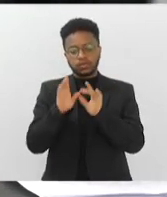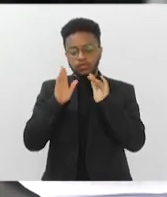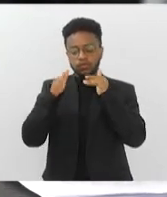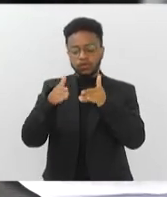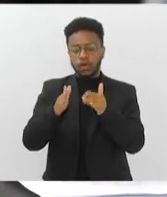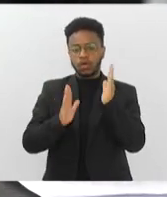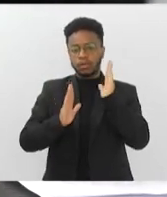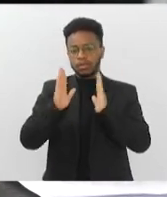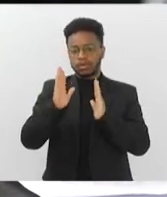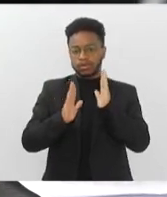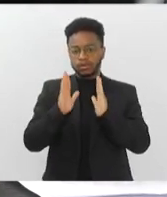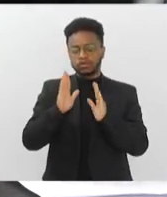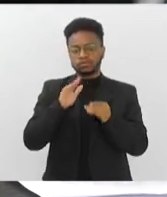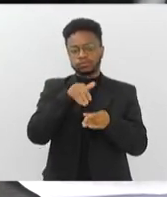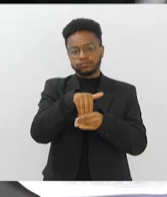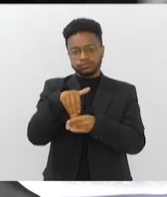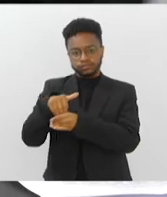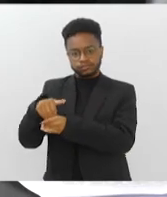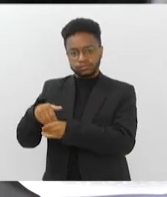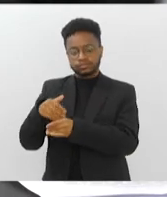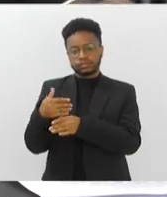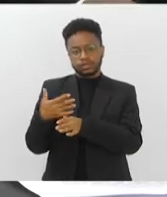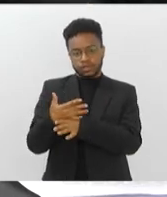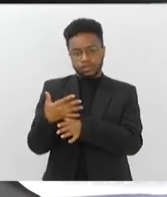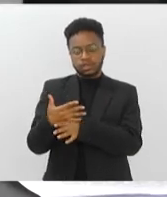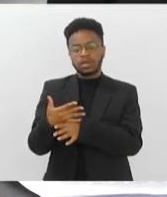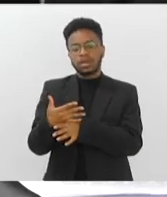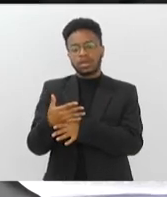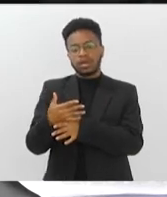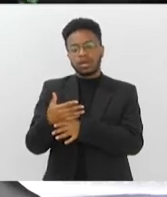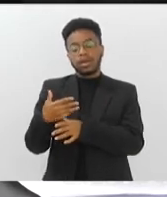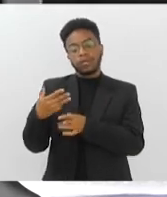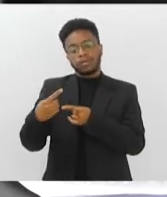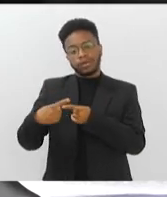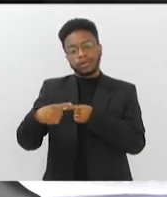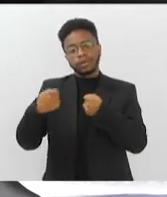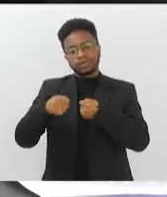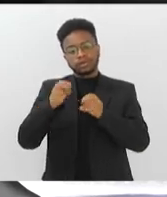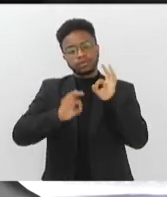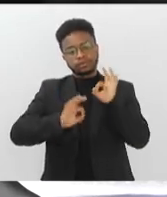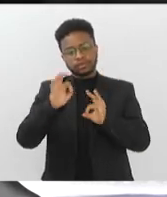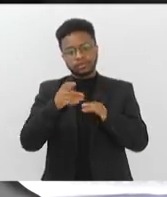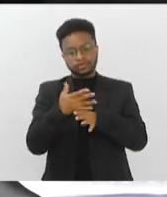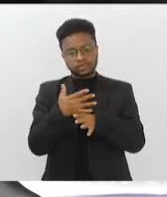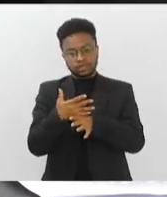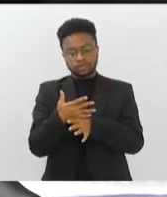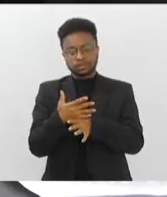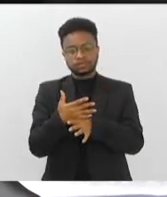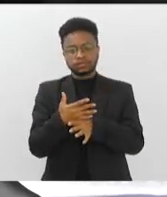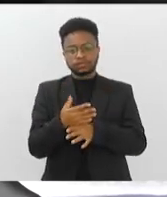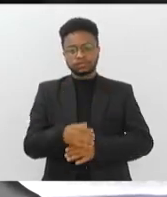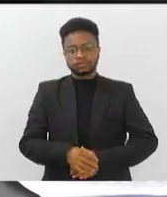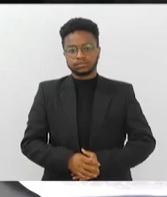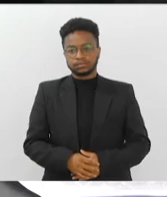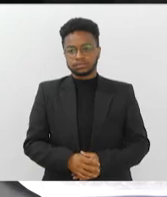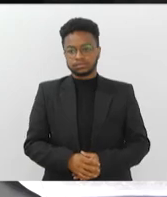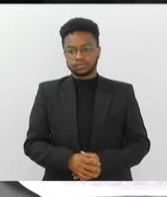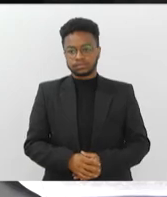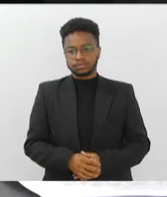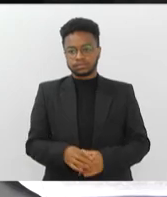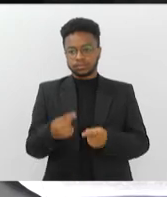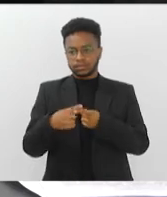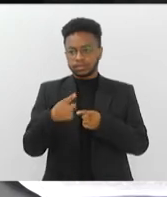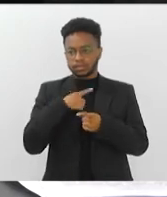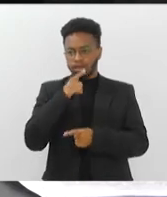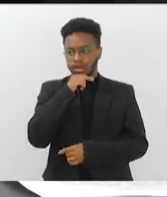municipais. Verdade. Preparar as cidades para as mudanças climáticas. É claro que só o telhado verde não funciona. Mas é uma grande tem que saída. Captar água da chuva,